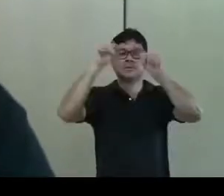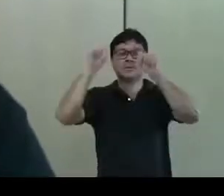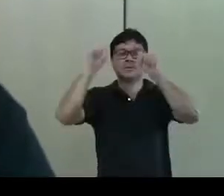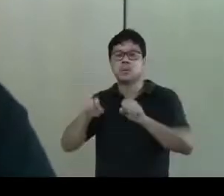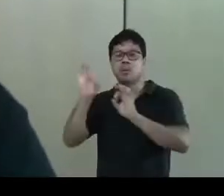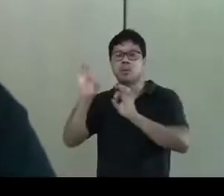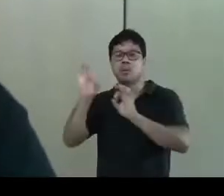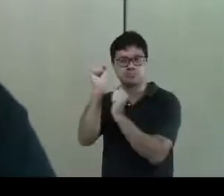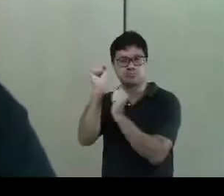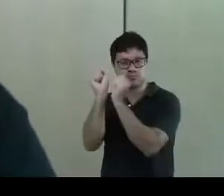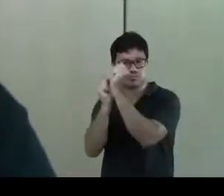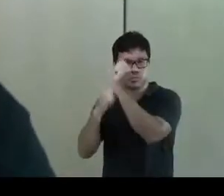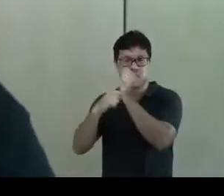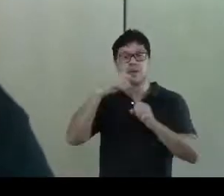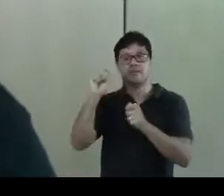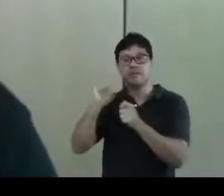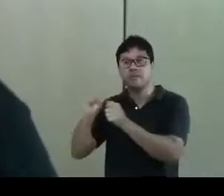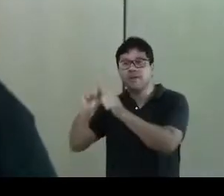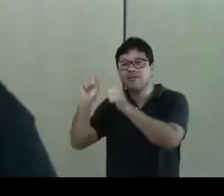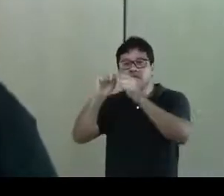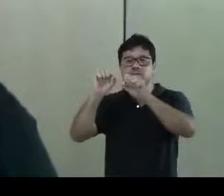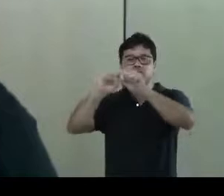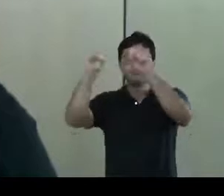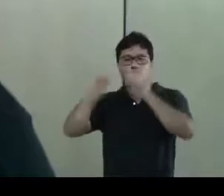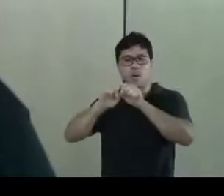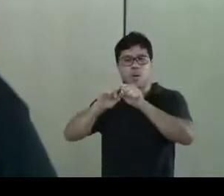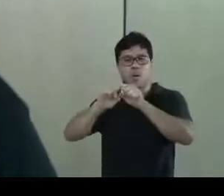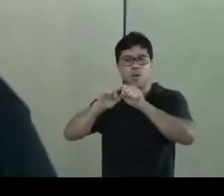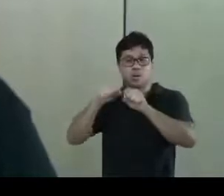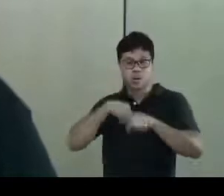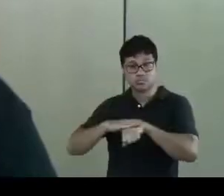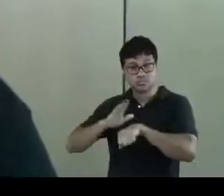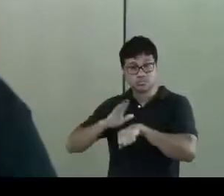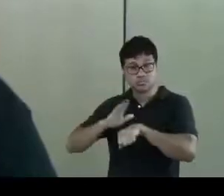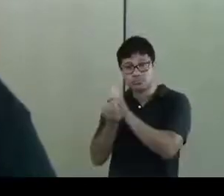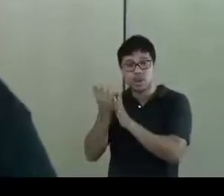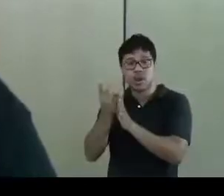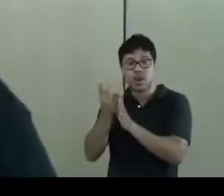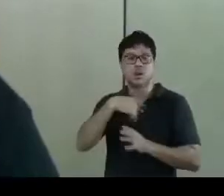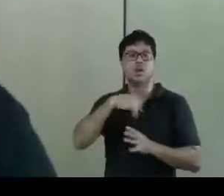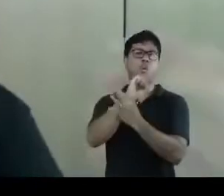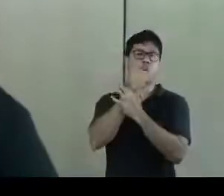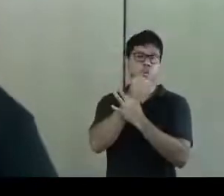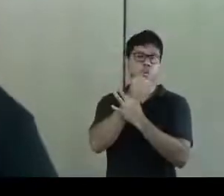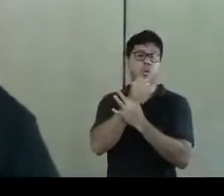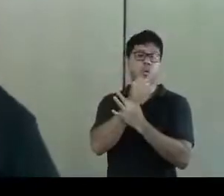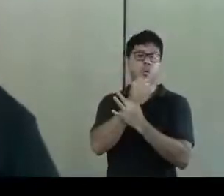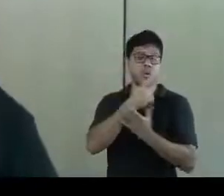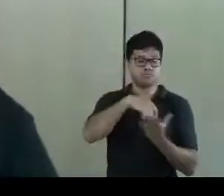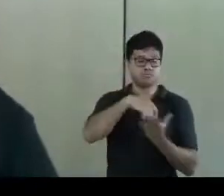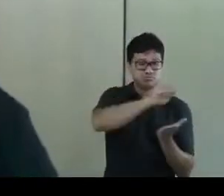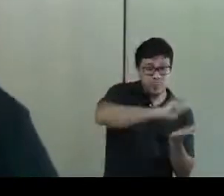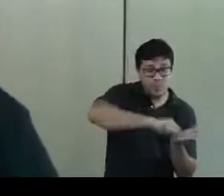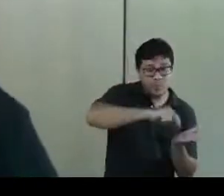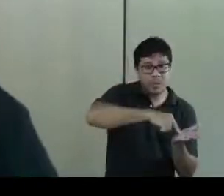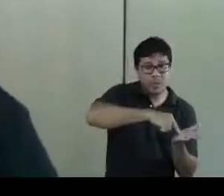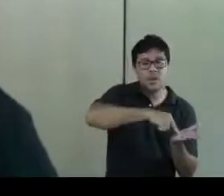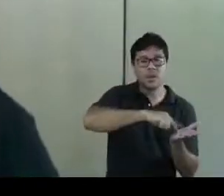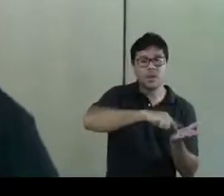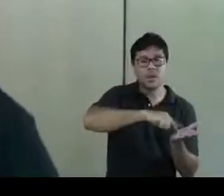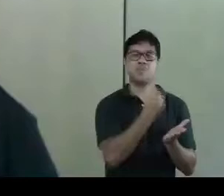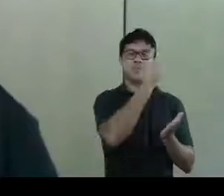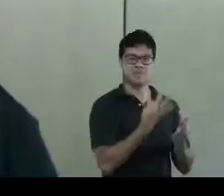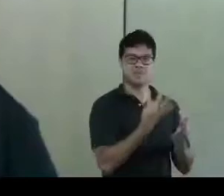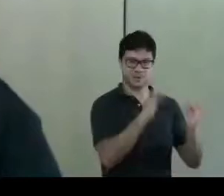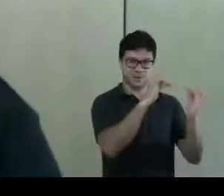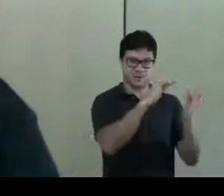sistemas e estruturas que nós construímos, que nós produzimos, é que a gente garante, desde a escrita, enquanto